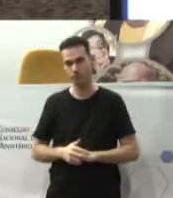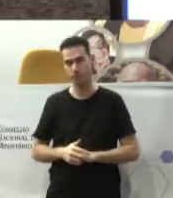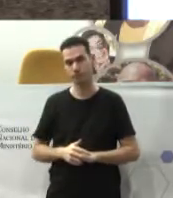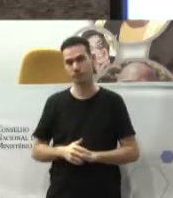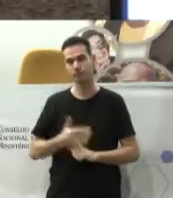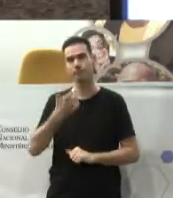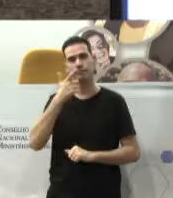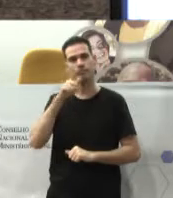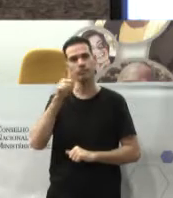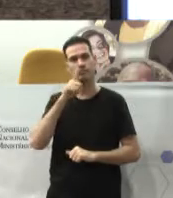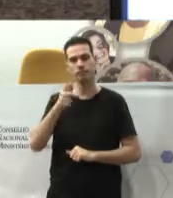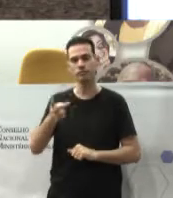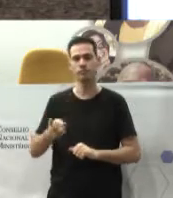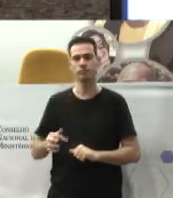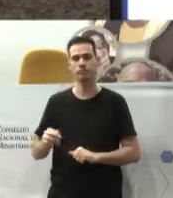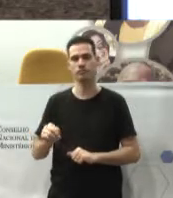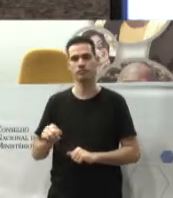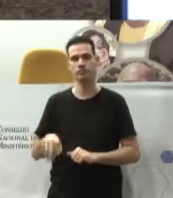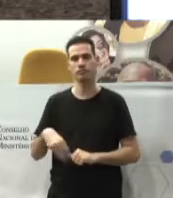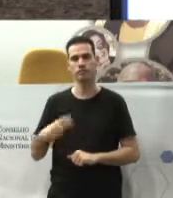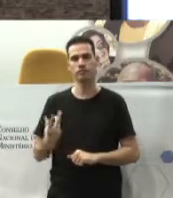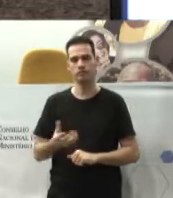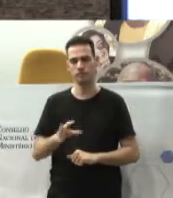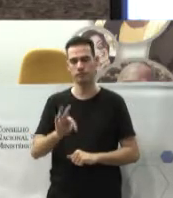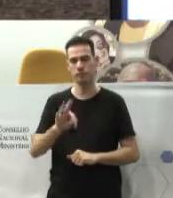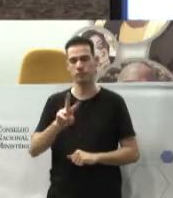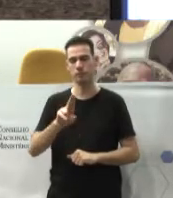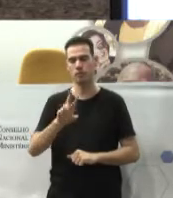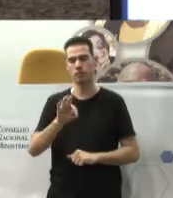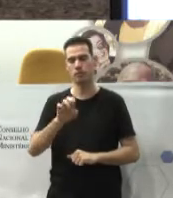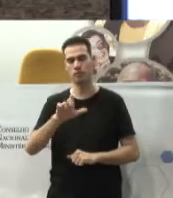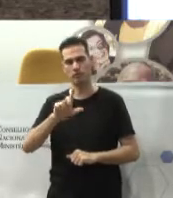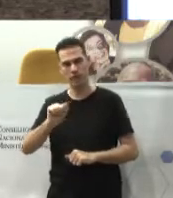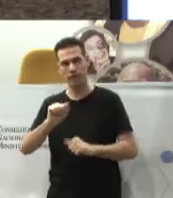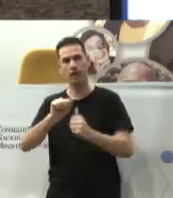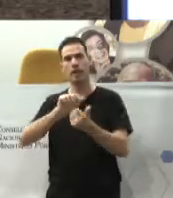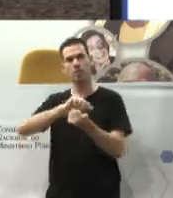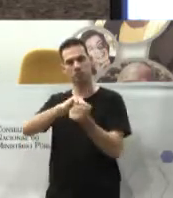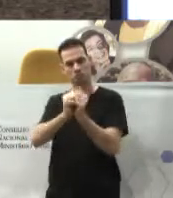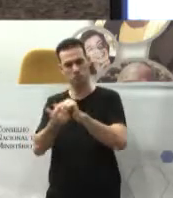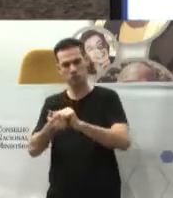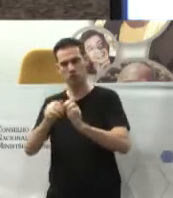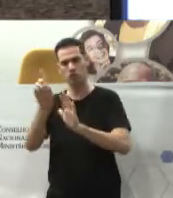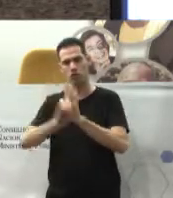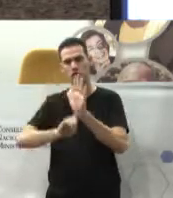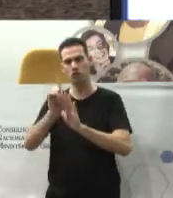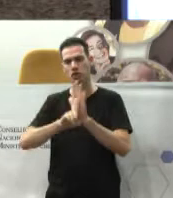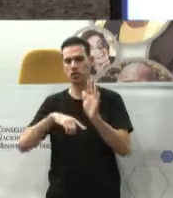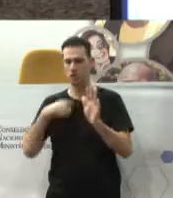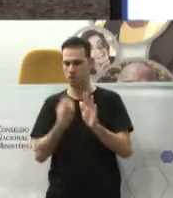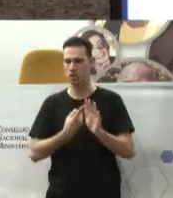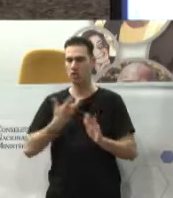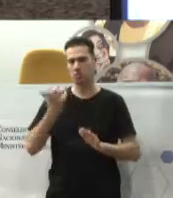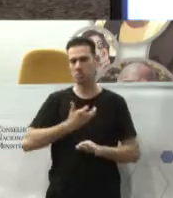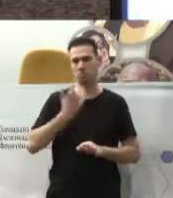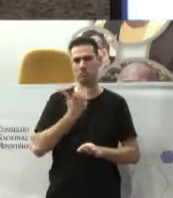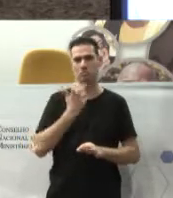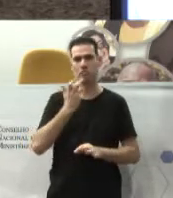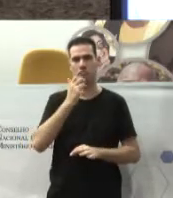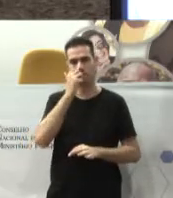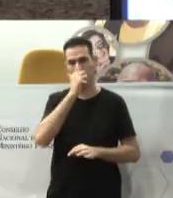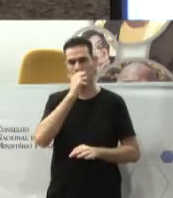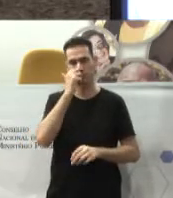para a autocomposição como tutela adequada dos direitos que nós tutelamos em juízo.